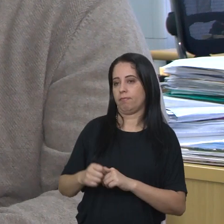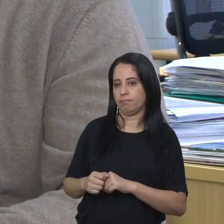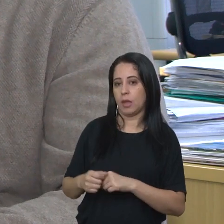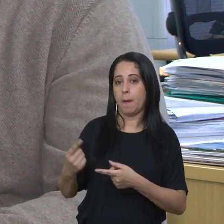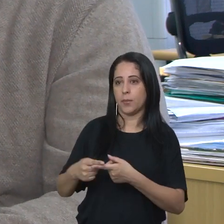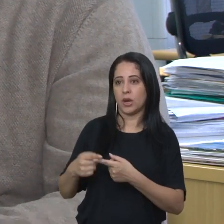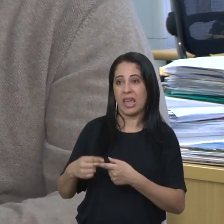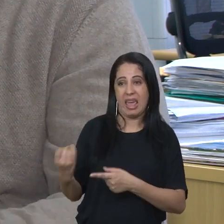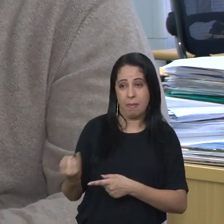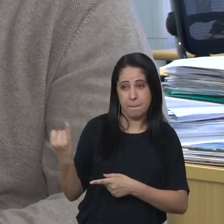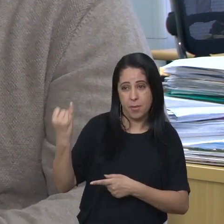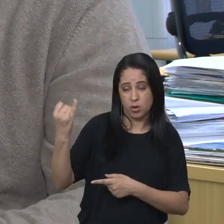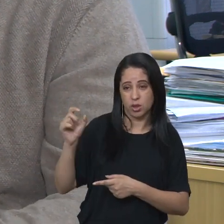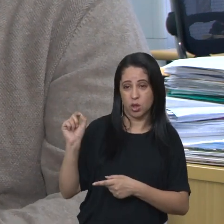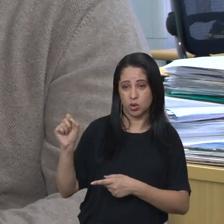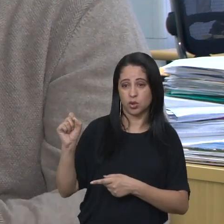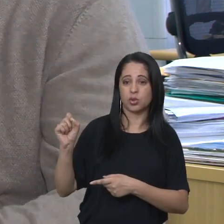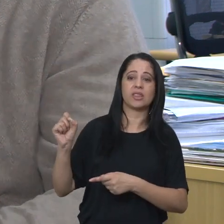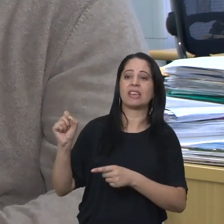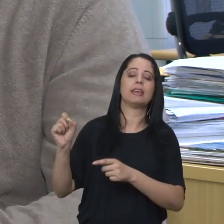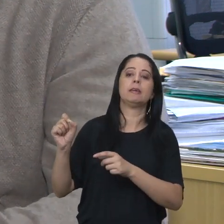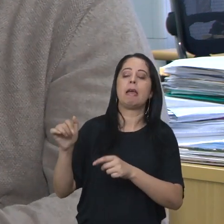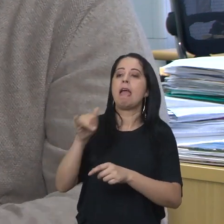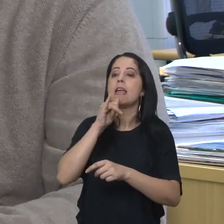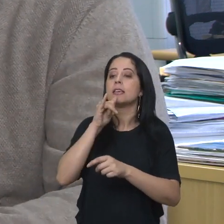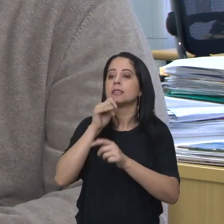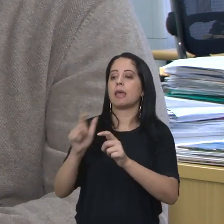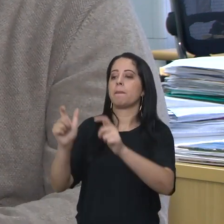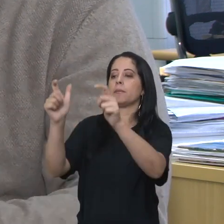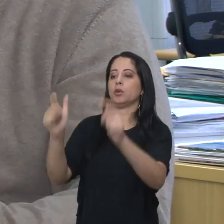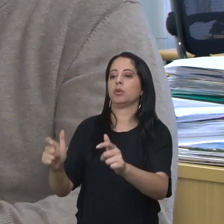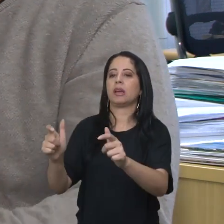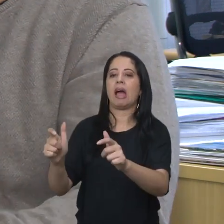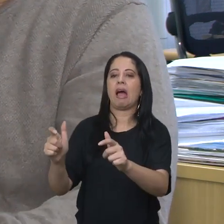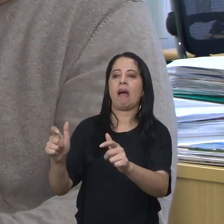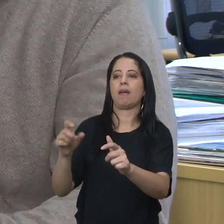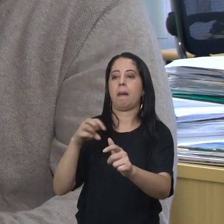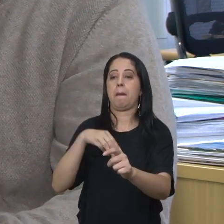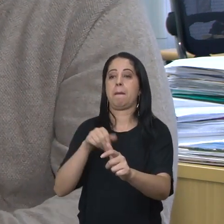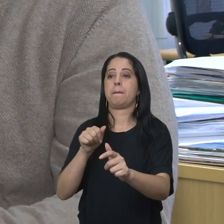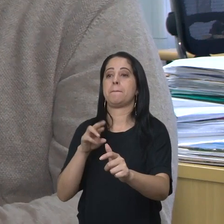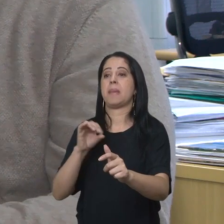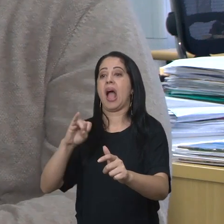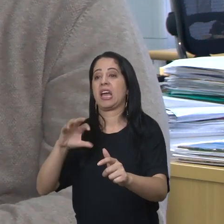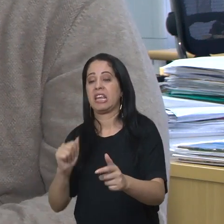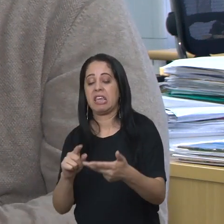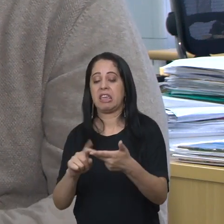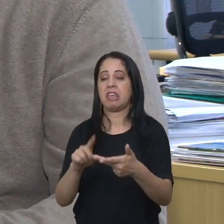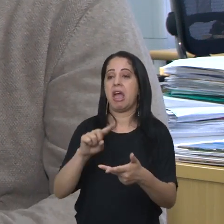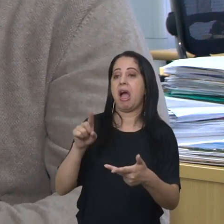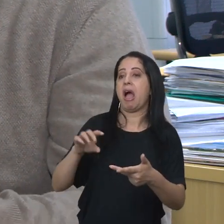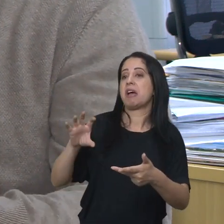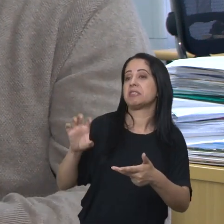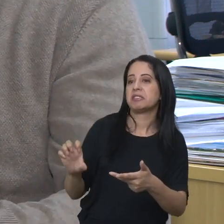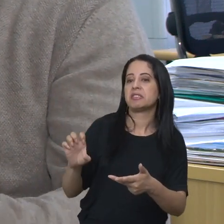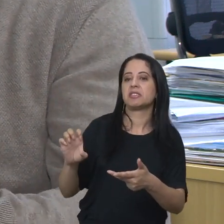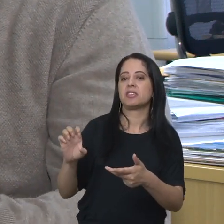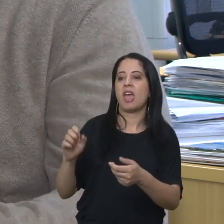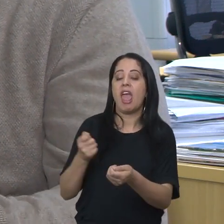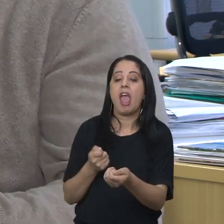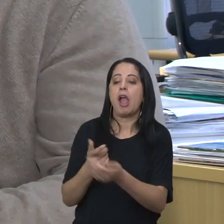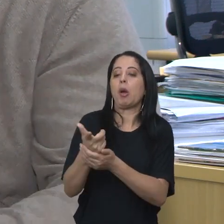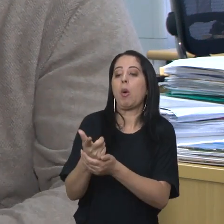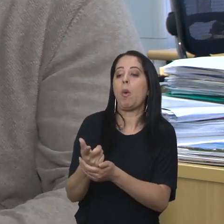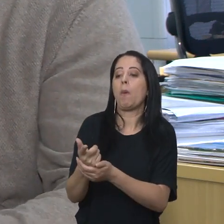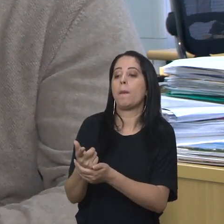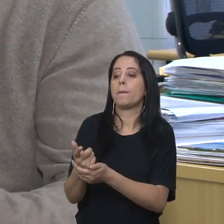porque uma das questões mais importantes é não permitir que a Dona Maria, o seu Zé, que às vezes tem uma